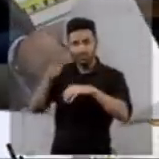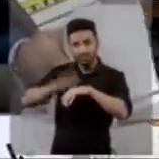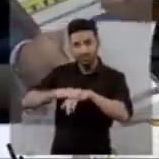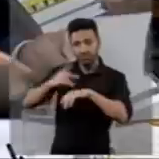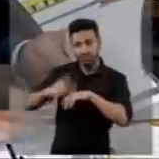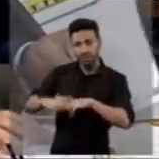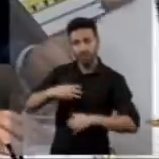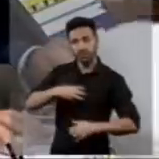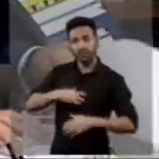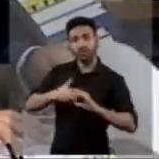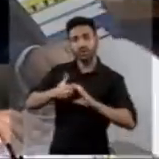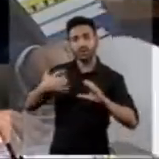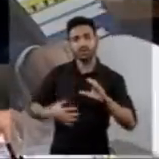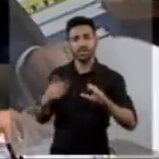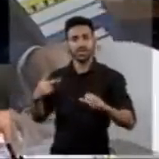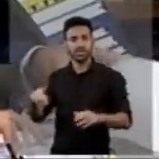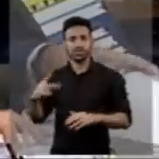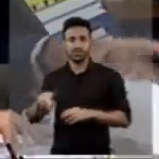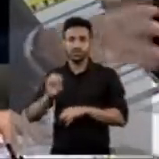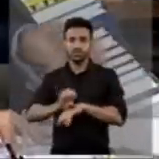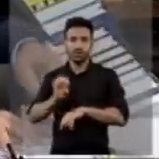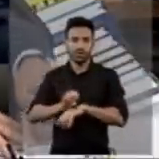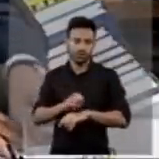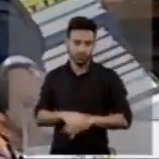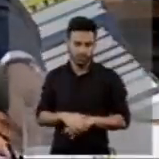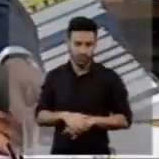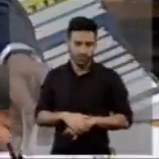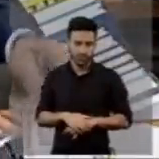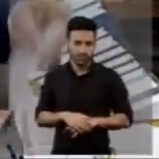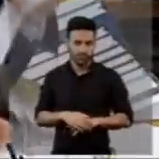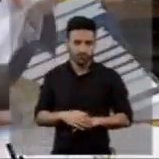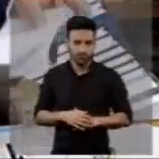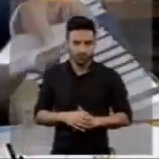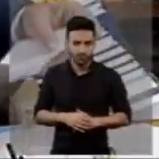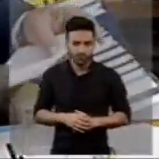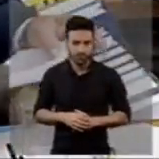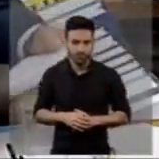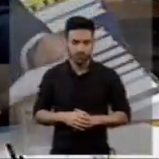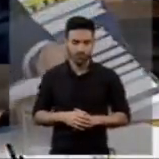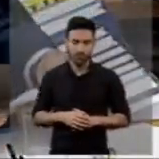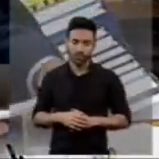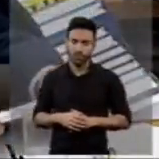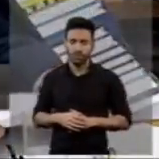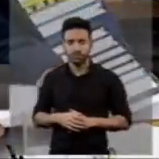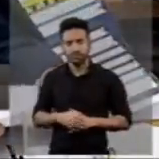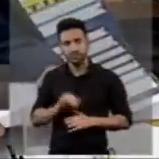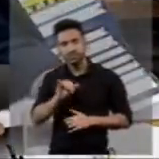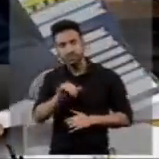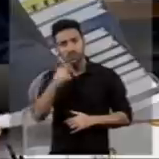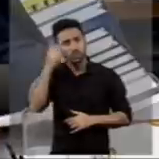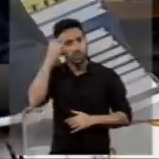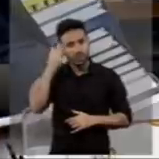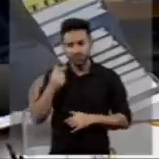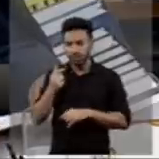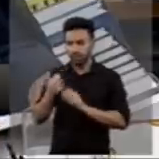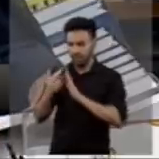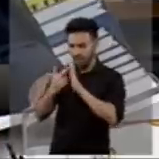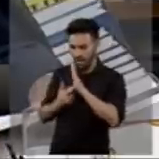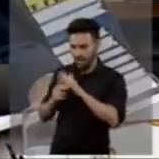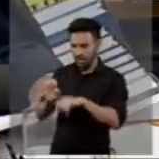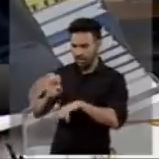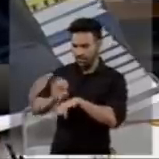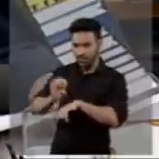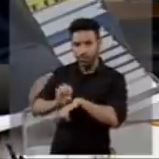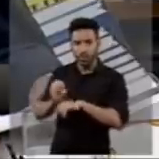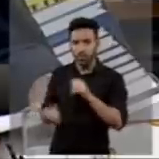condição de viabilidade da federação. A banalização de normas estaduais